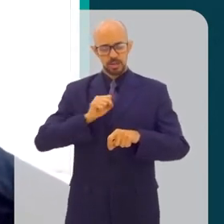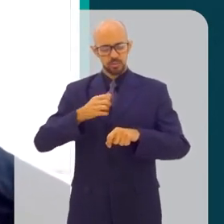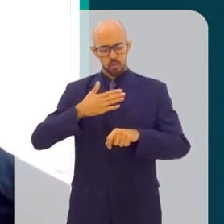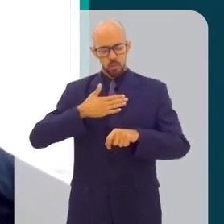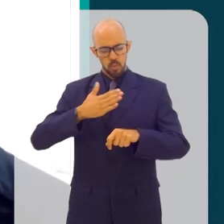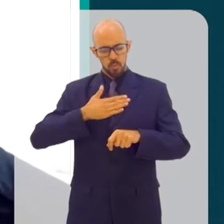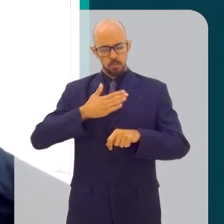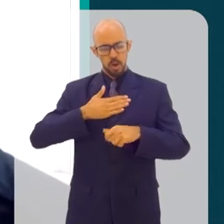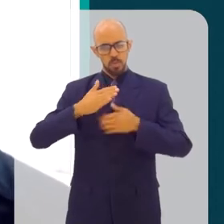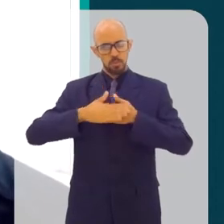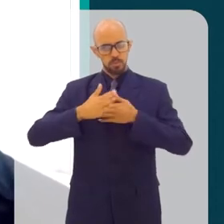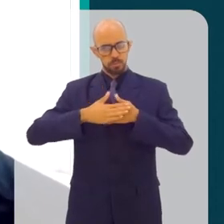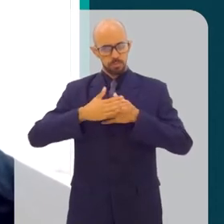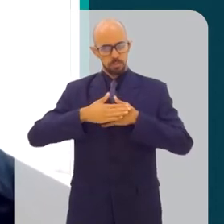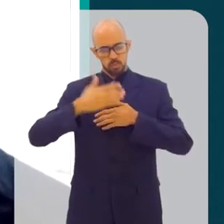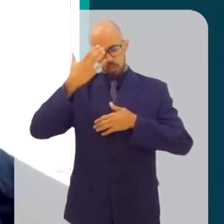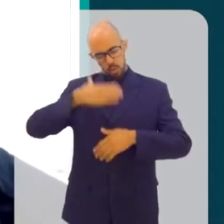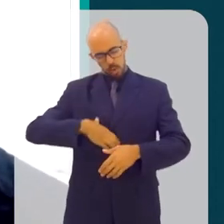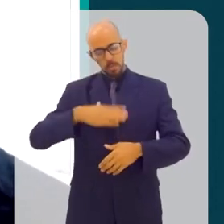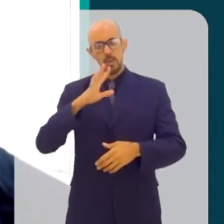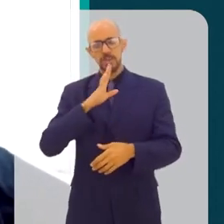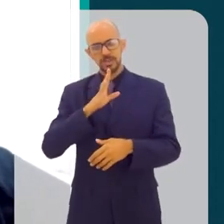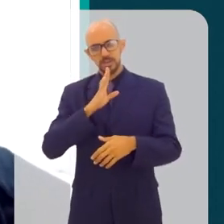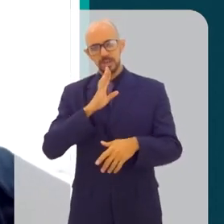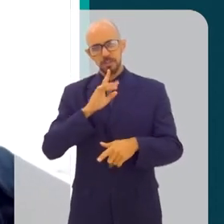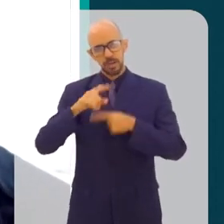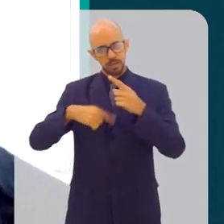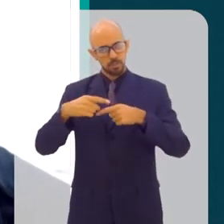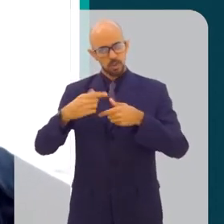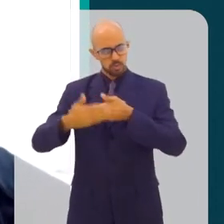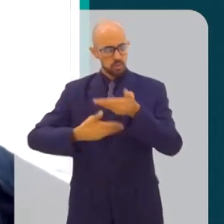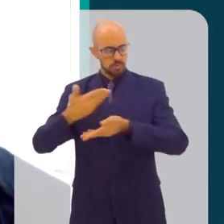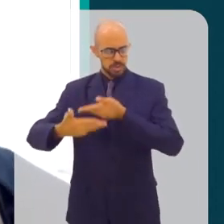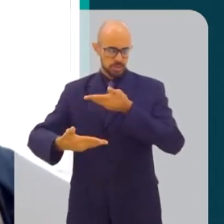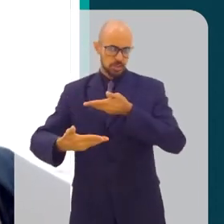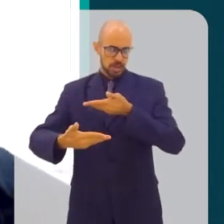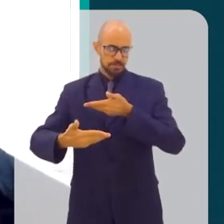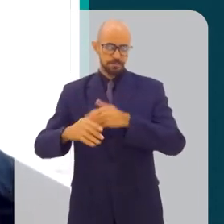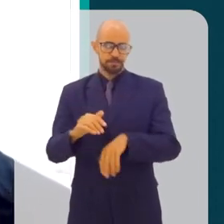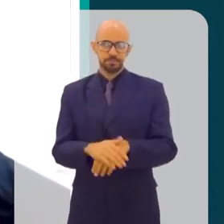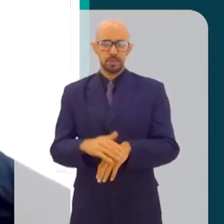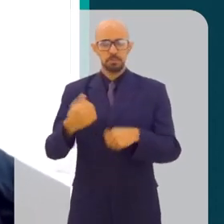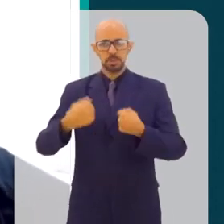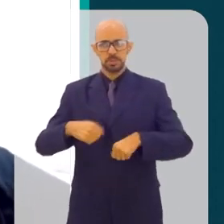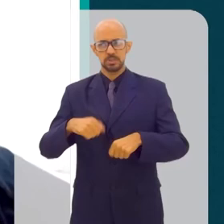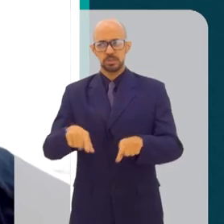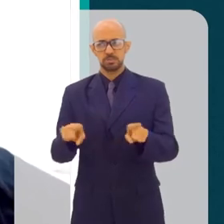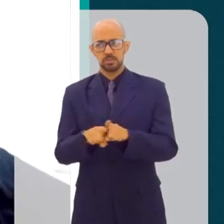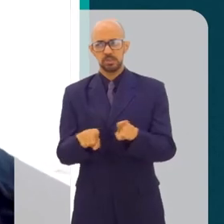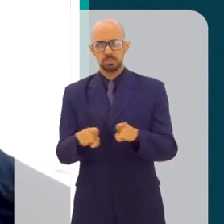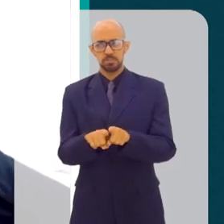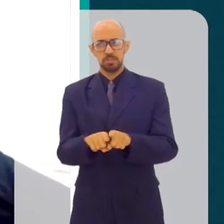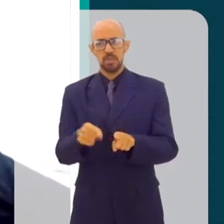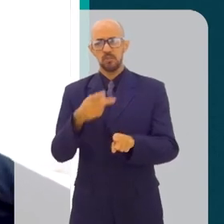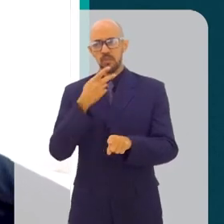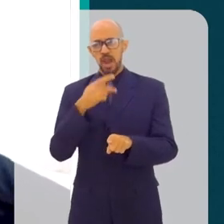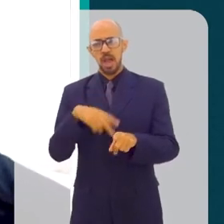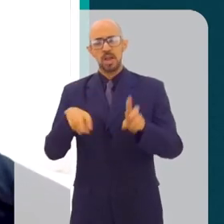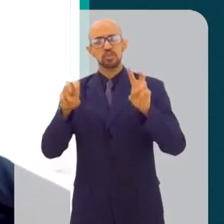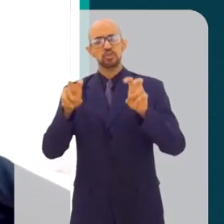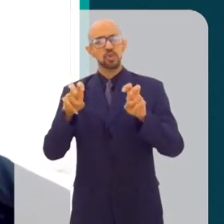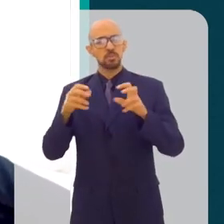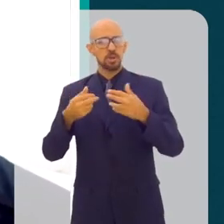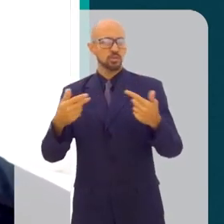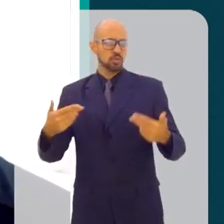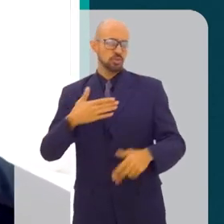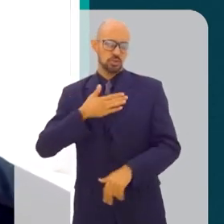outro, né? A gente precisa conhecer nosso corpo para depois começar a compartilhar experiências. Precisamos